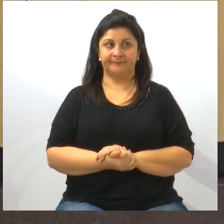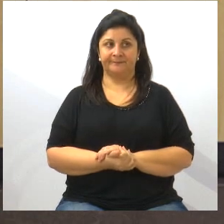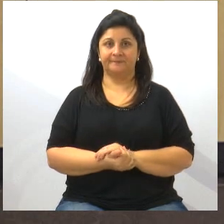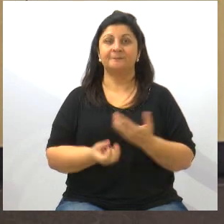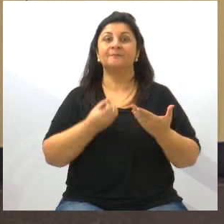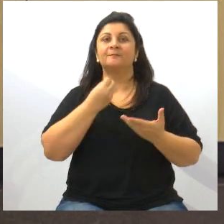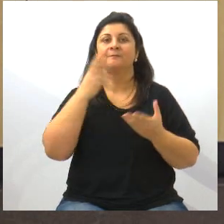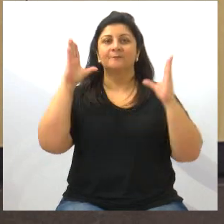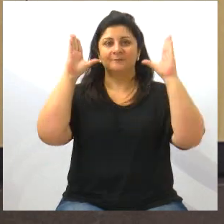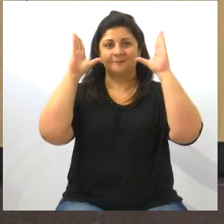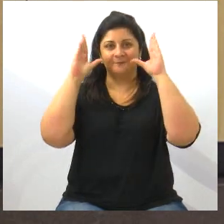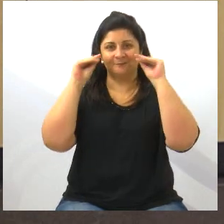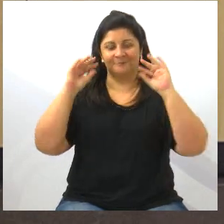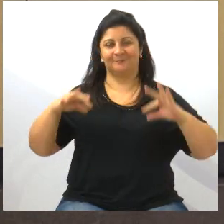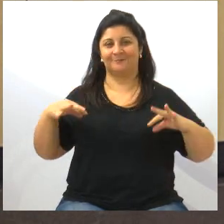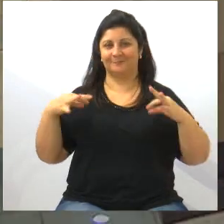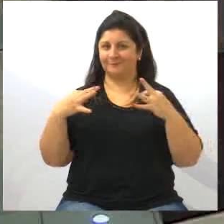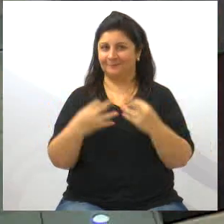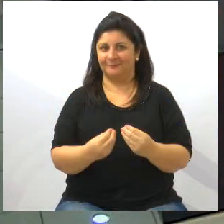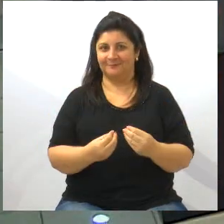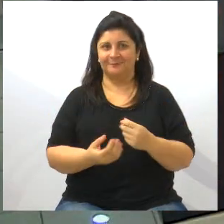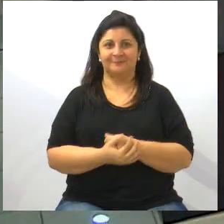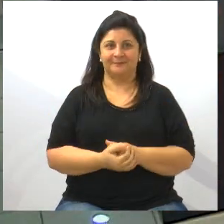Boa noite a todos.